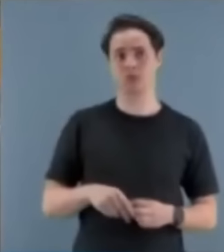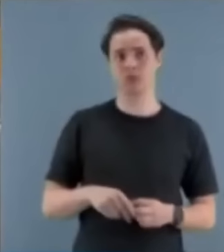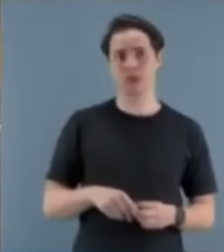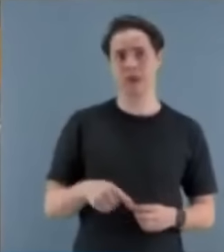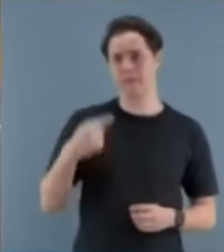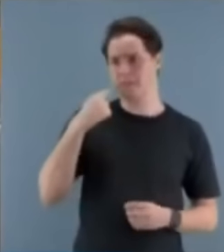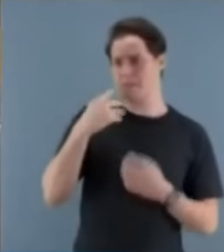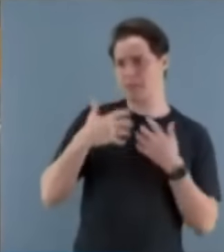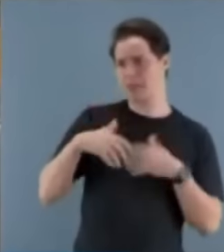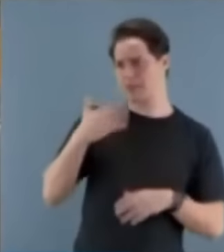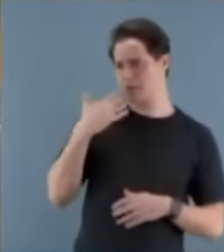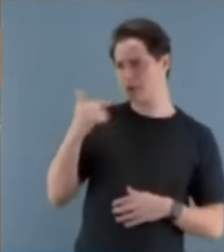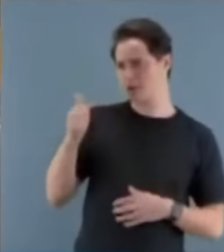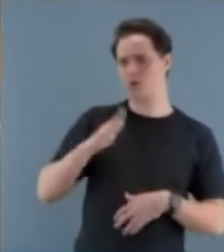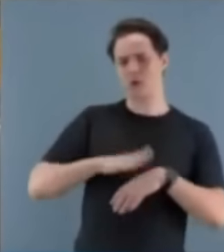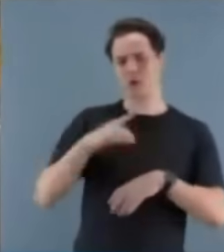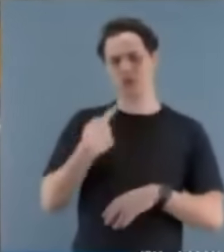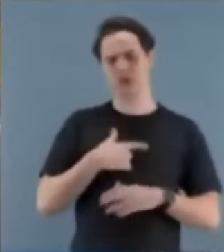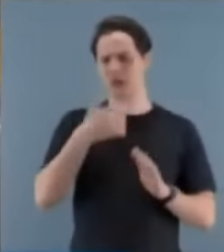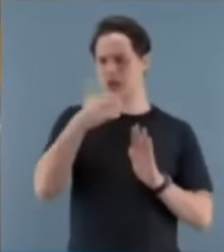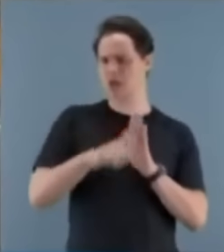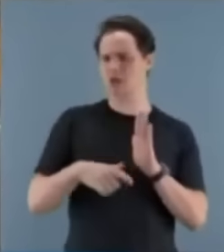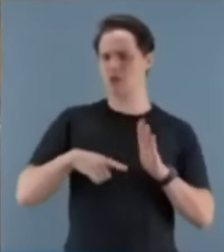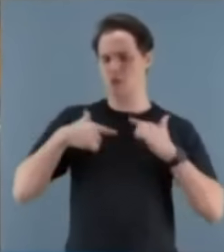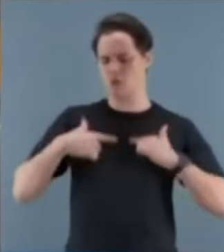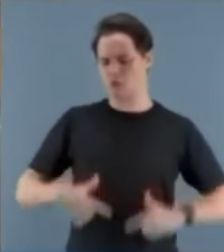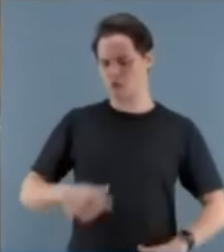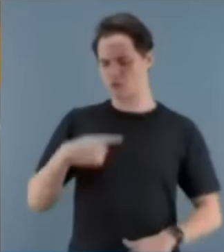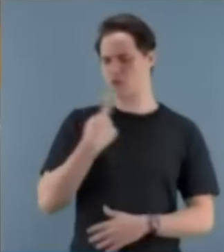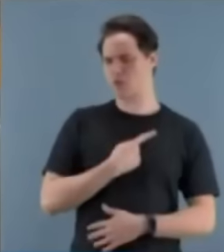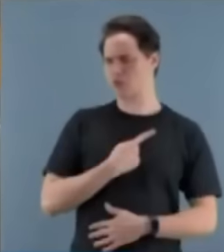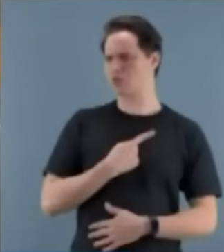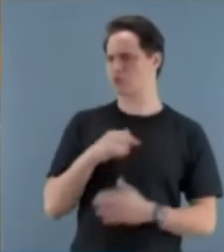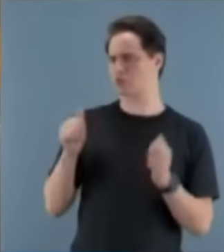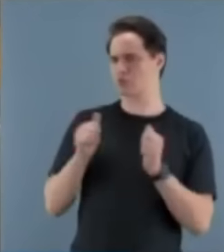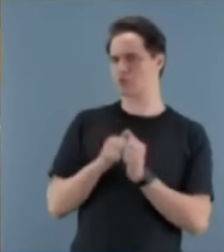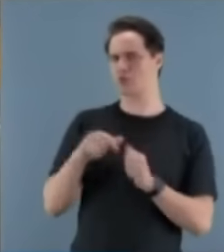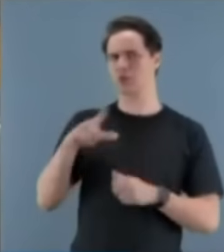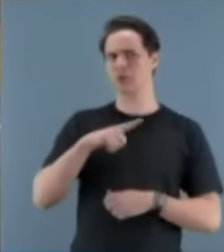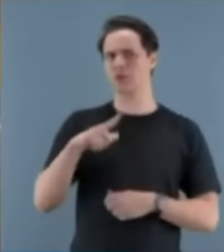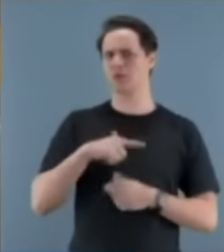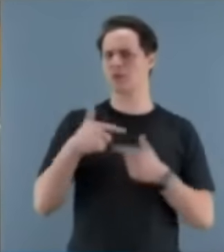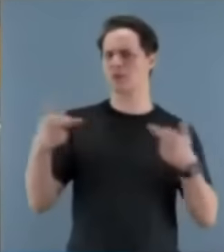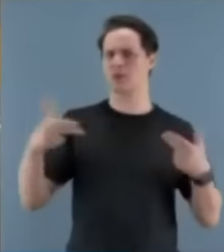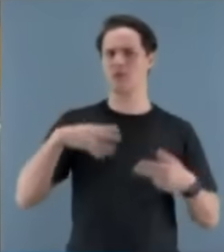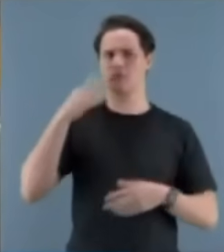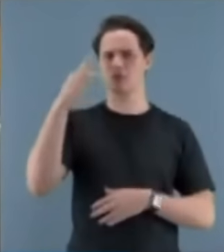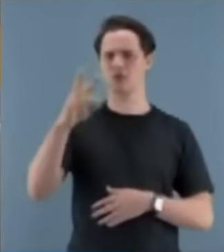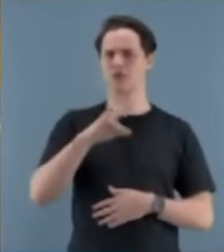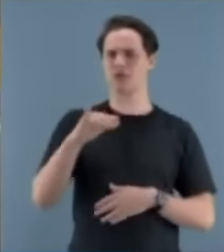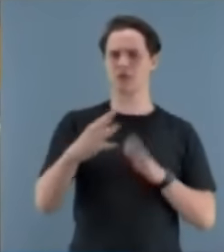pense nisso quando a gente analisa o comportamento da gente com aquilo que vai ser um